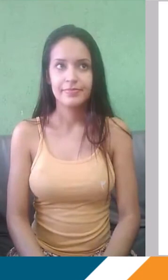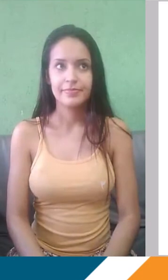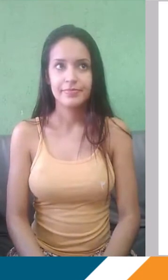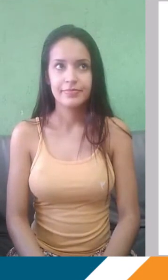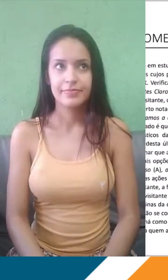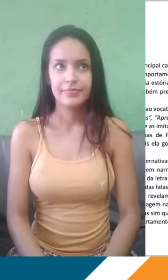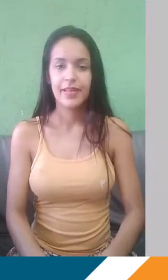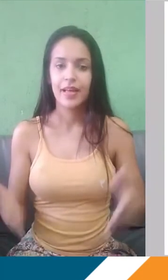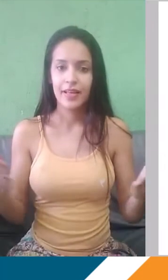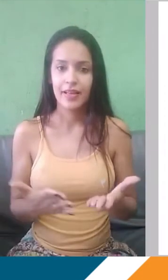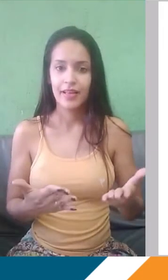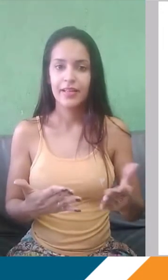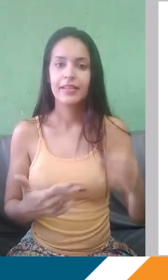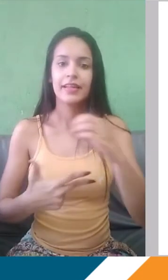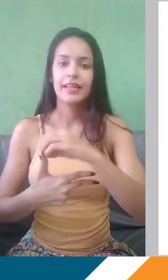Próxima questão.